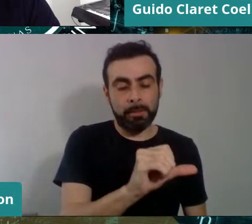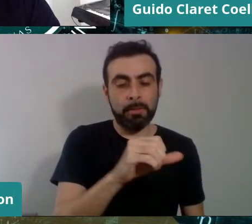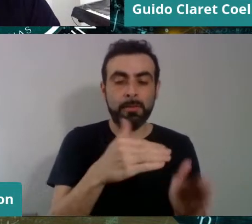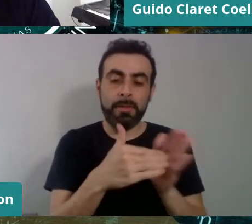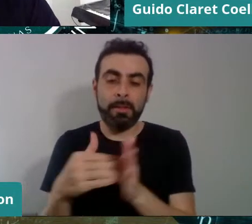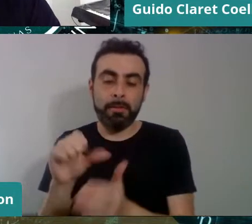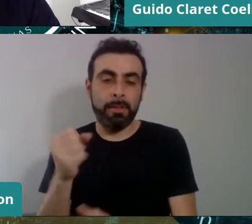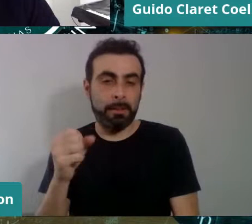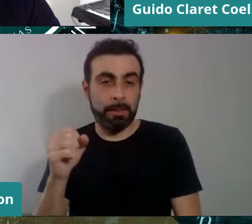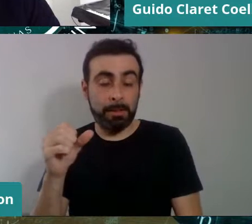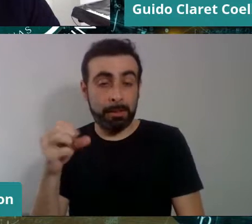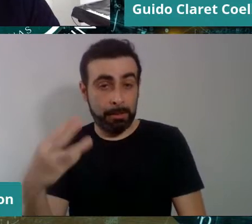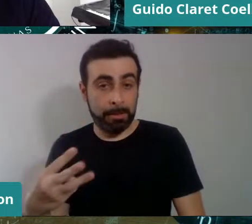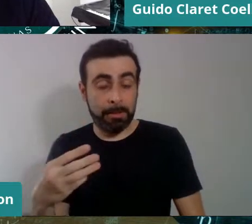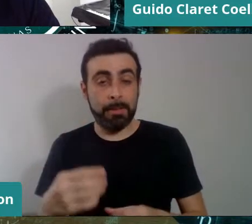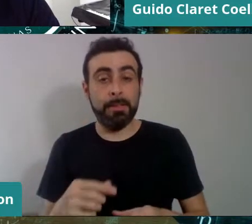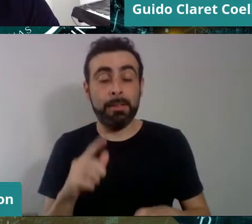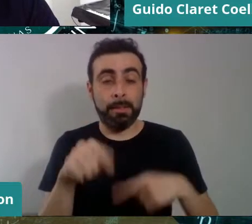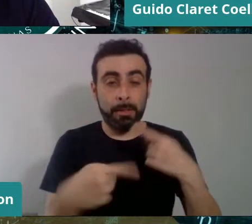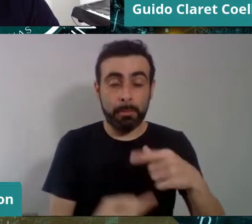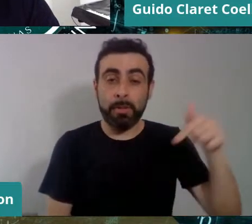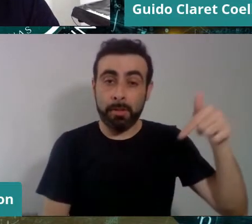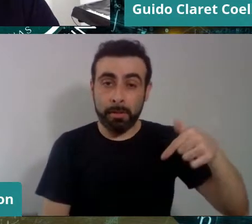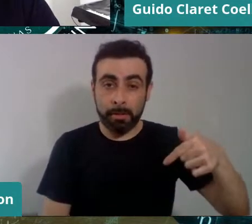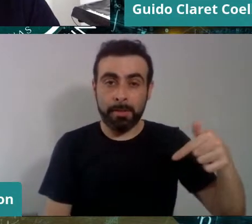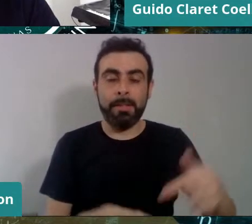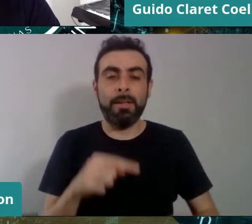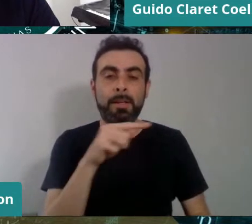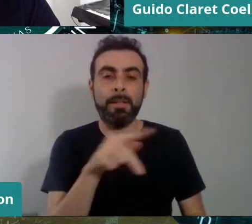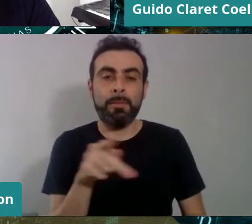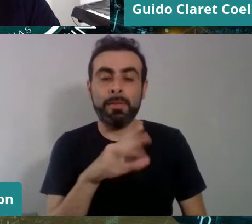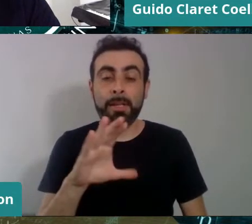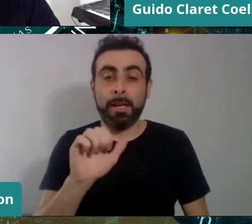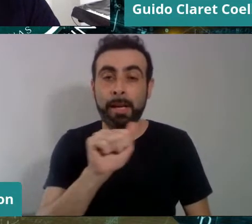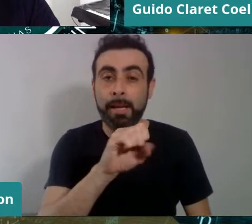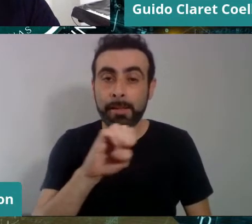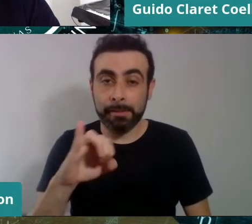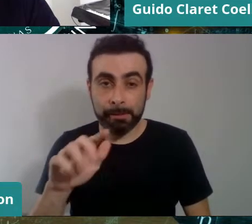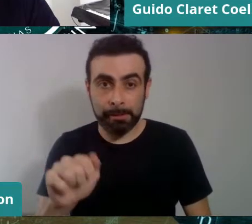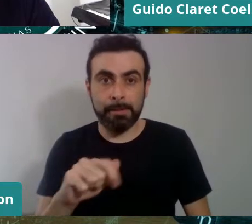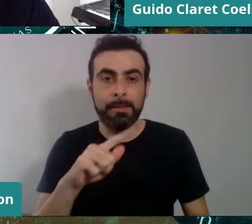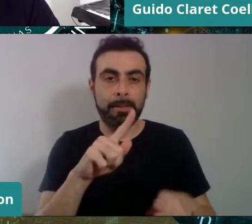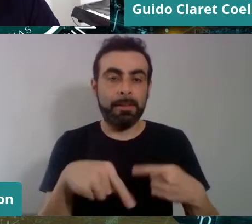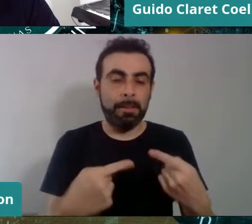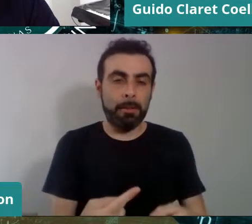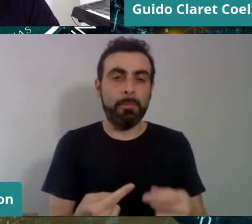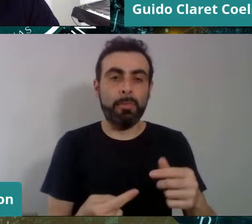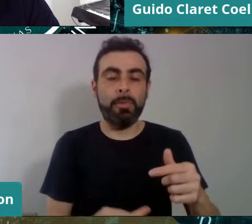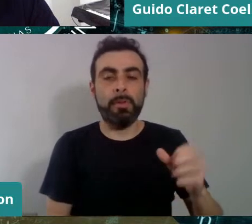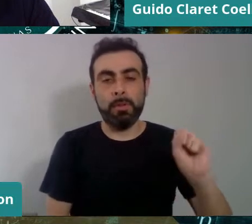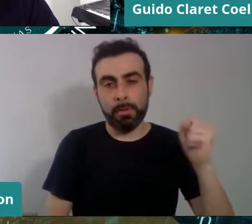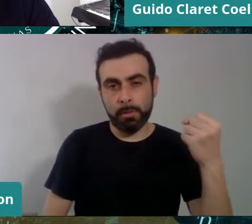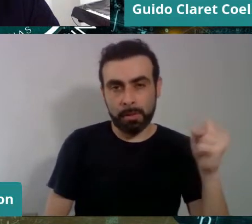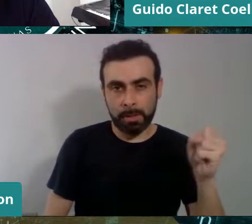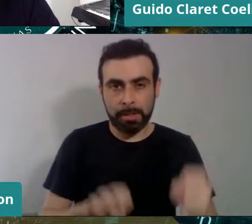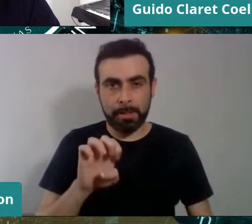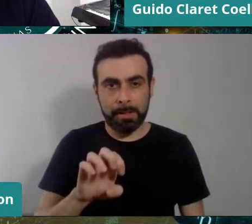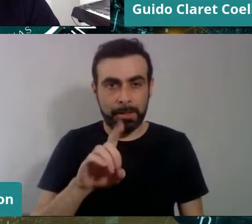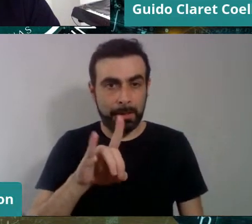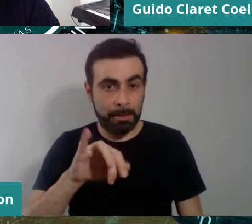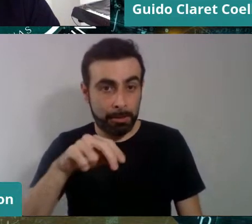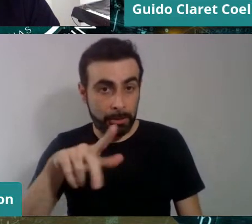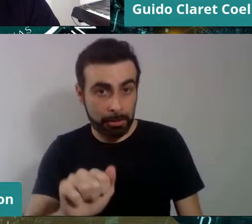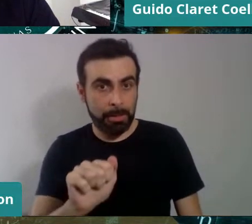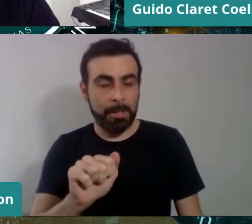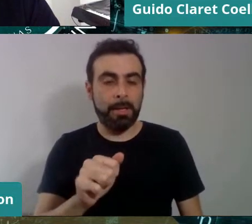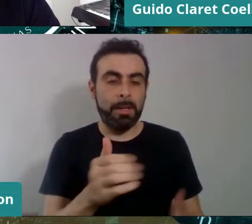Cássia, de 83 a 87. Depois a professora Edila Rocha Garbellini,